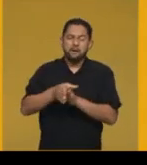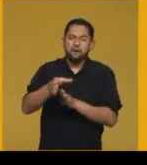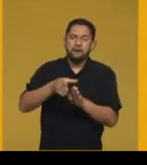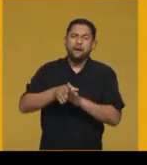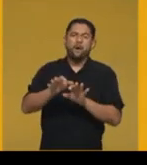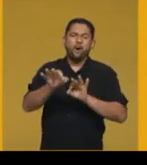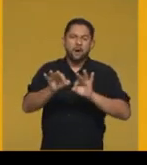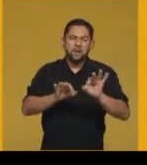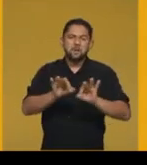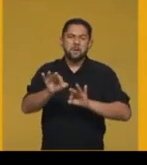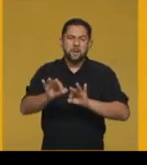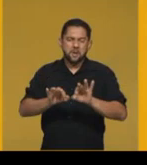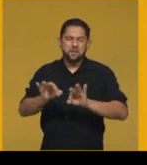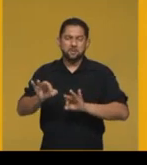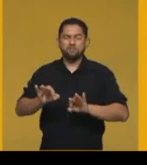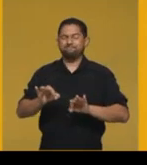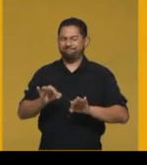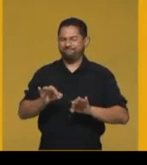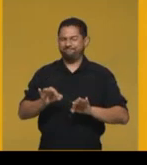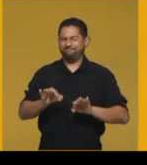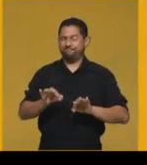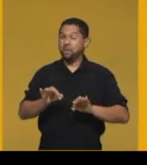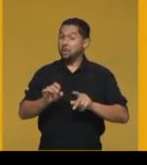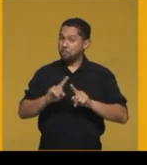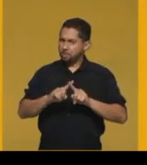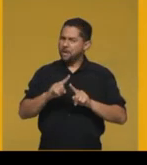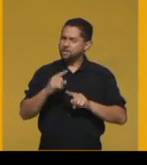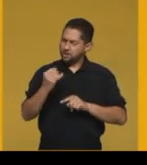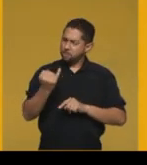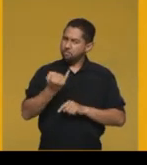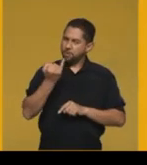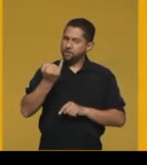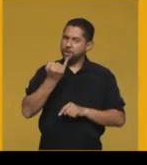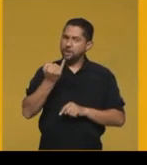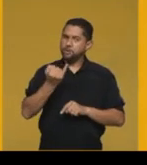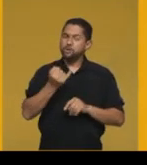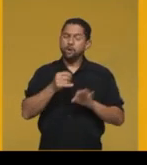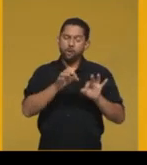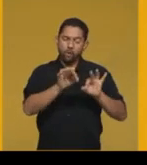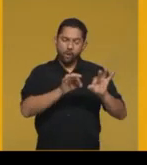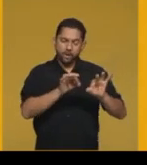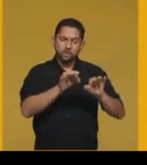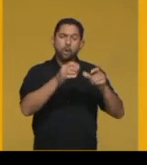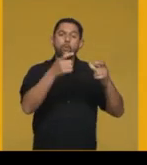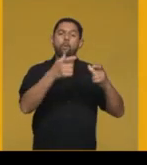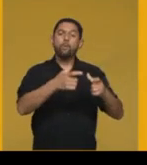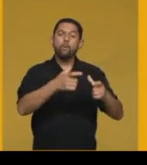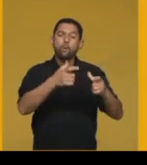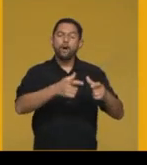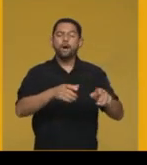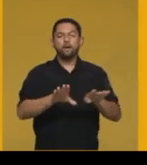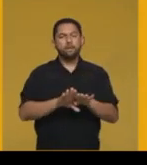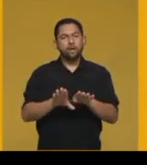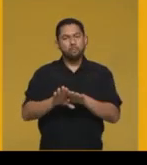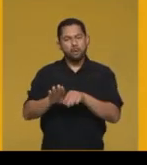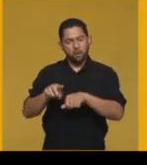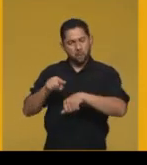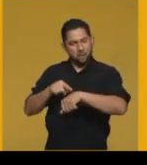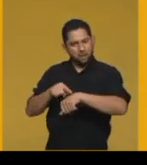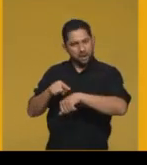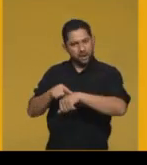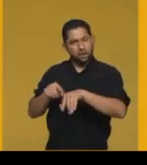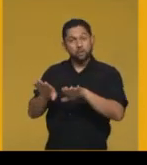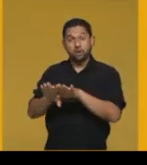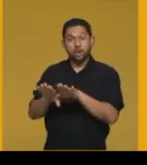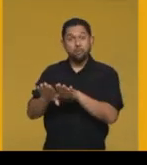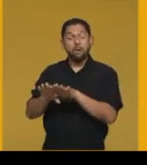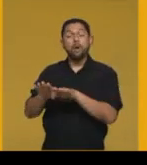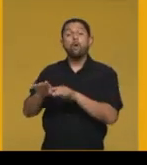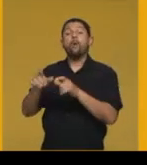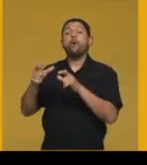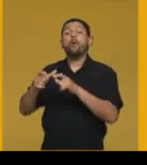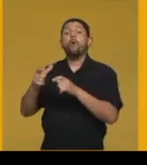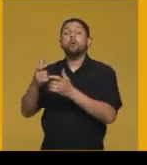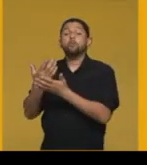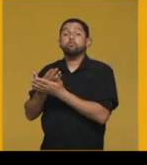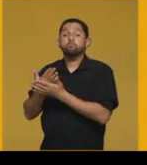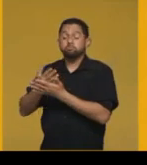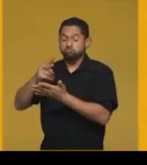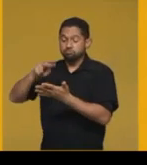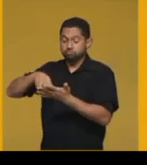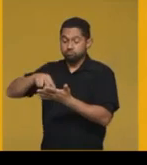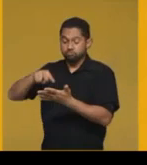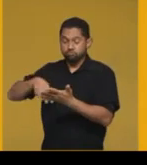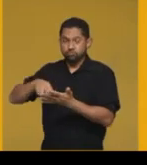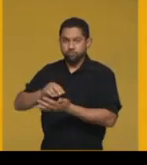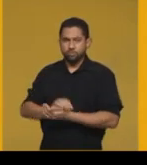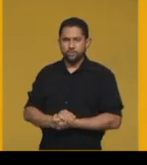importante organizar não só o tempo, mas o local e principalmente o ambiente que você vai estudar.